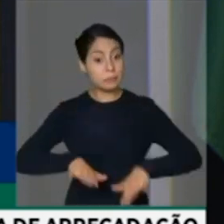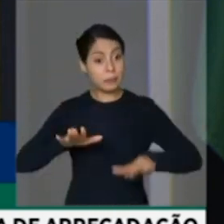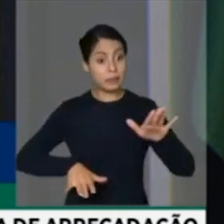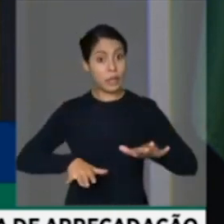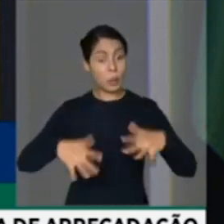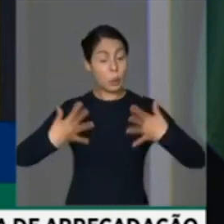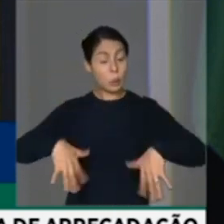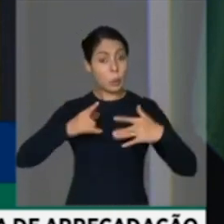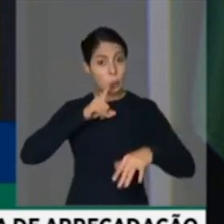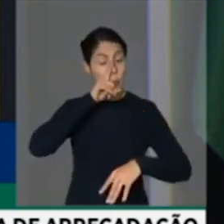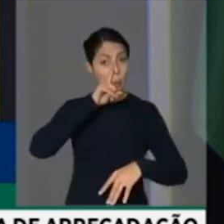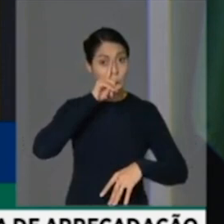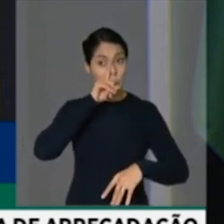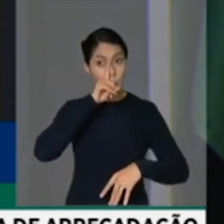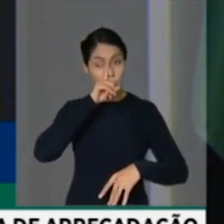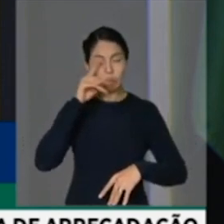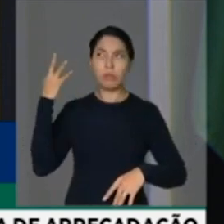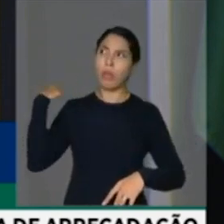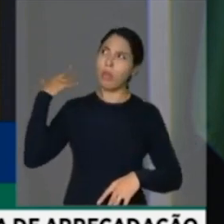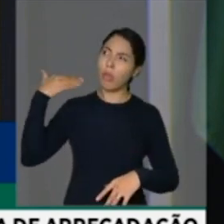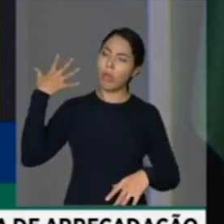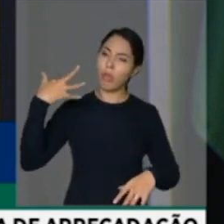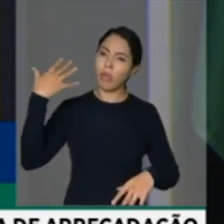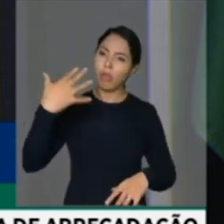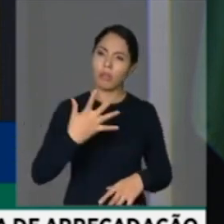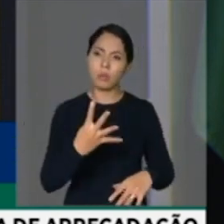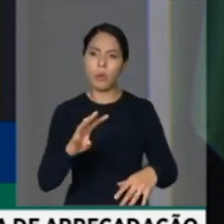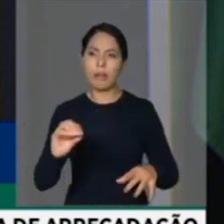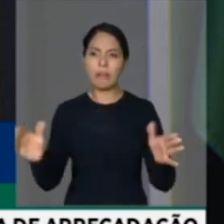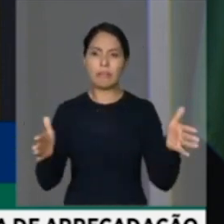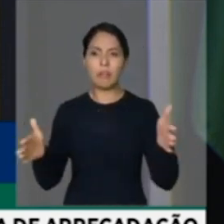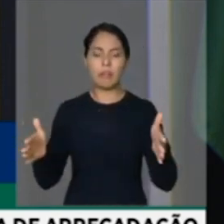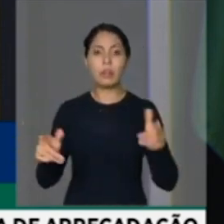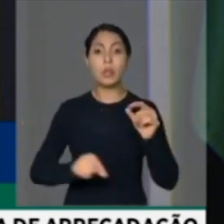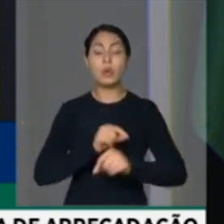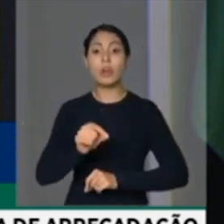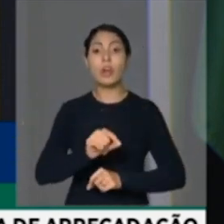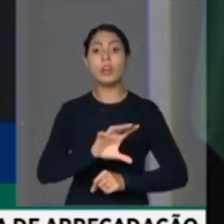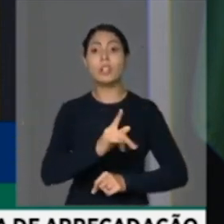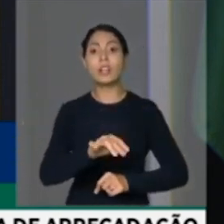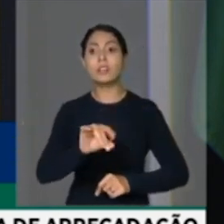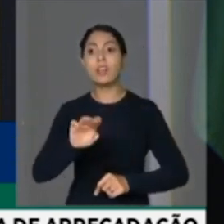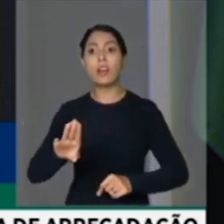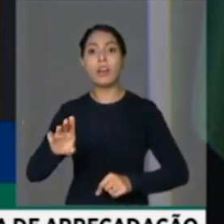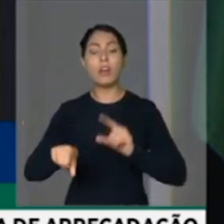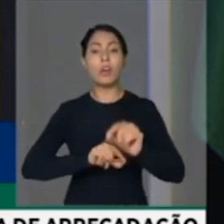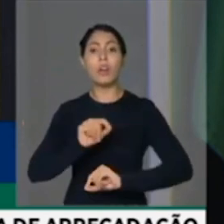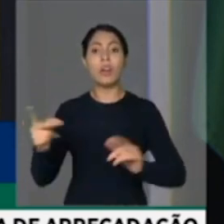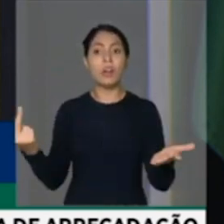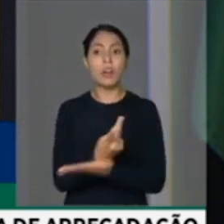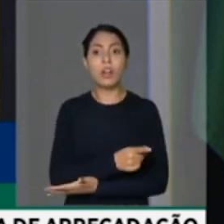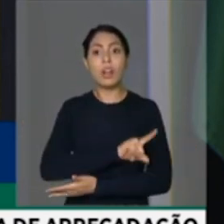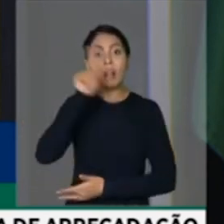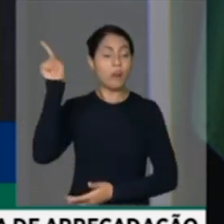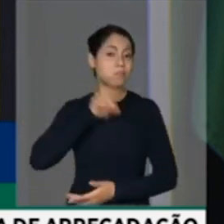vez também, desde pelo menos a Nova República, o risco de shutdown, que é basicamente o governo não conseguir gastar nada. O que aconteceu nos Estados